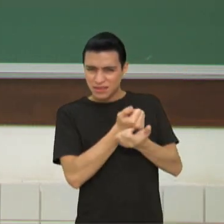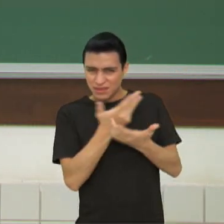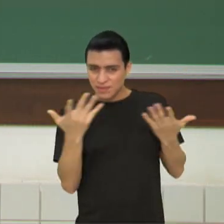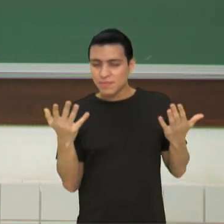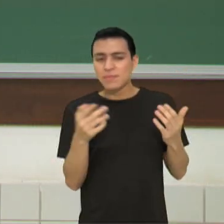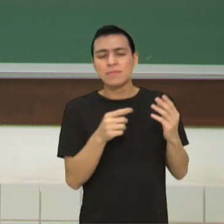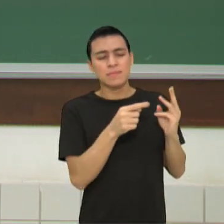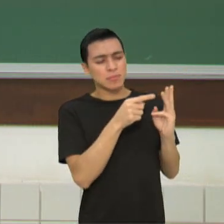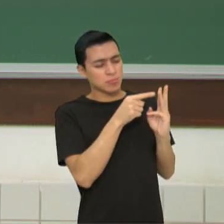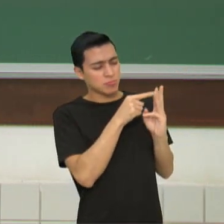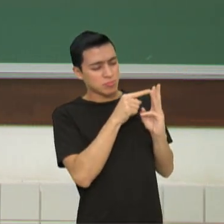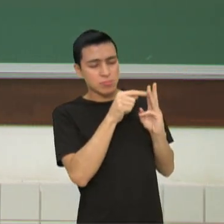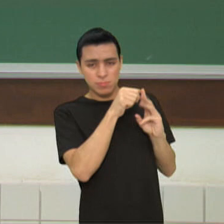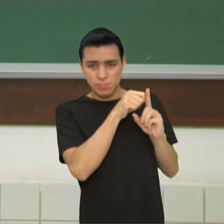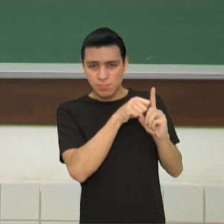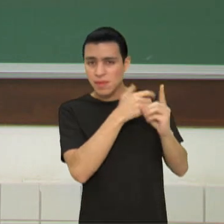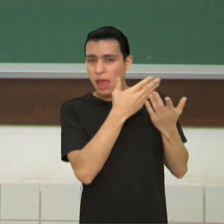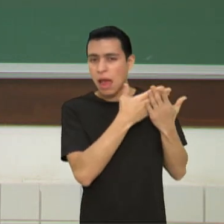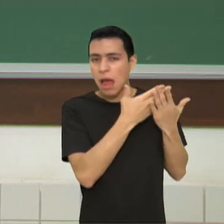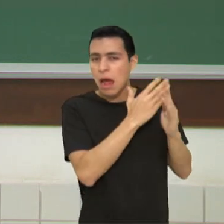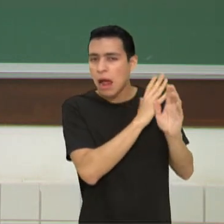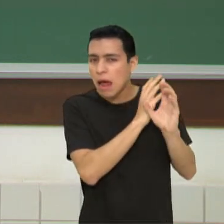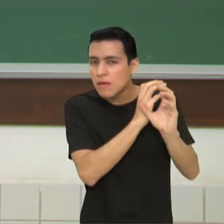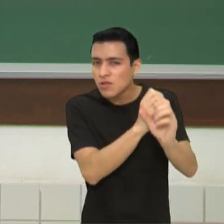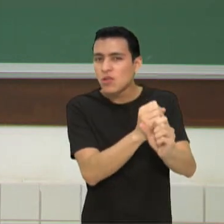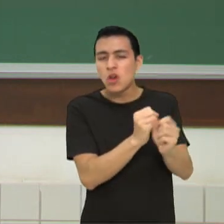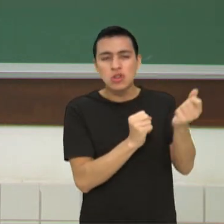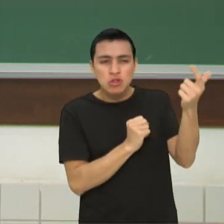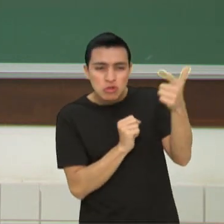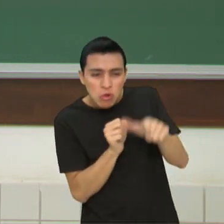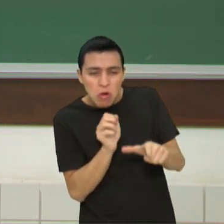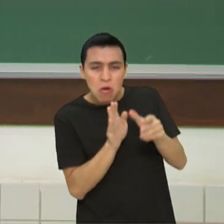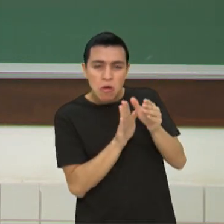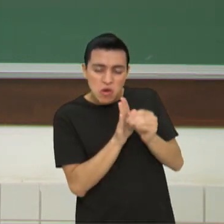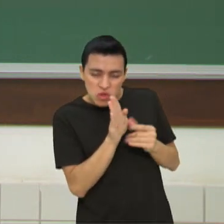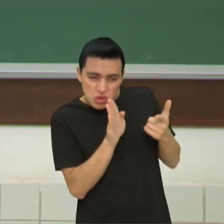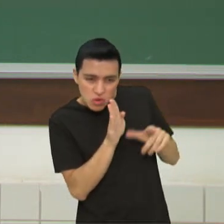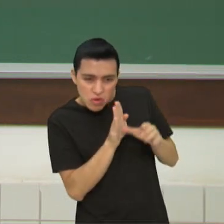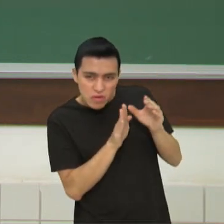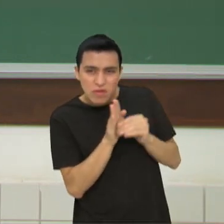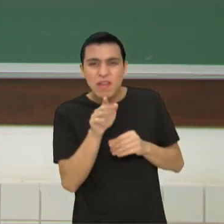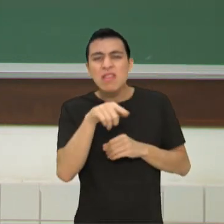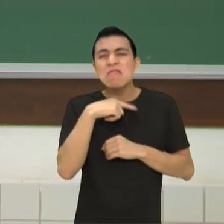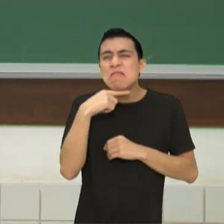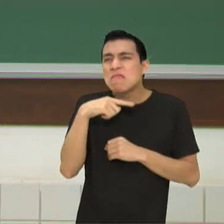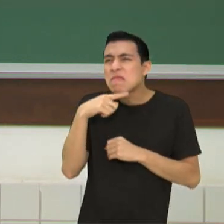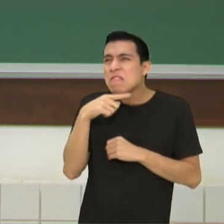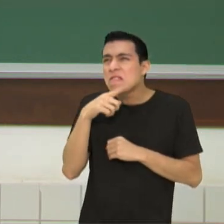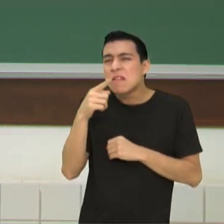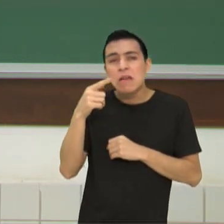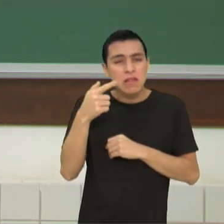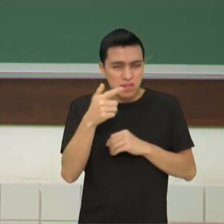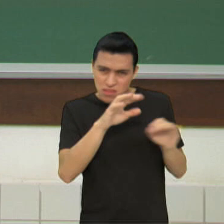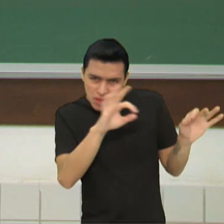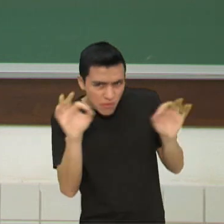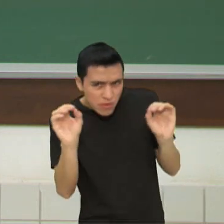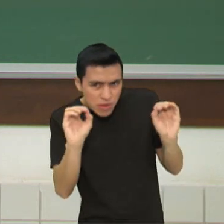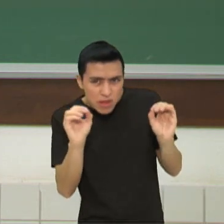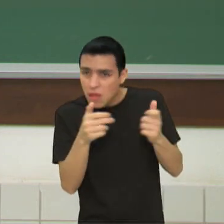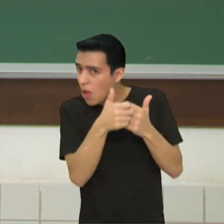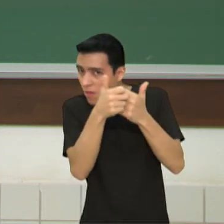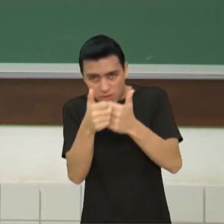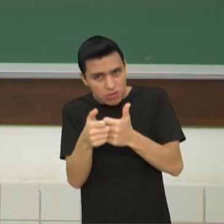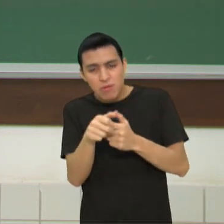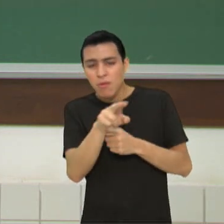aulas de primeiro trimestre, teve as revisões, as retomadas de conteúdo. Tá com dúvida? Não assistiu? Não acompanhou? Use